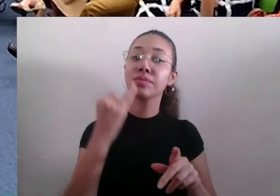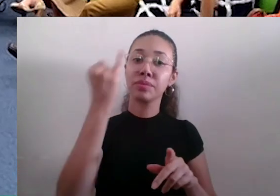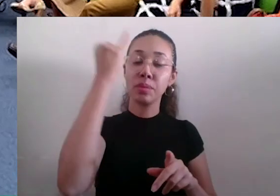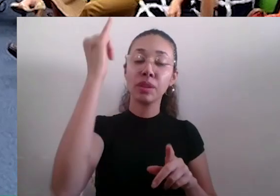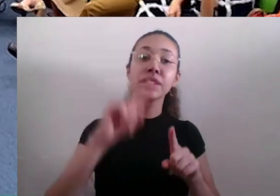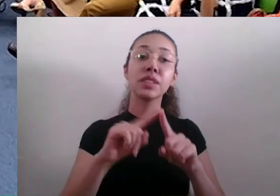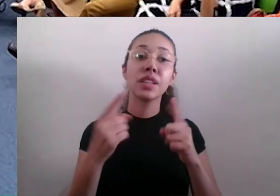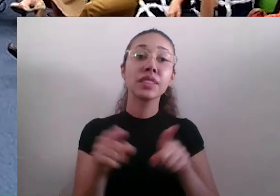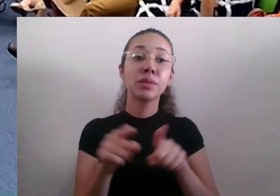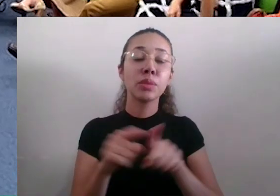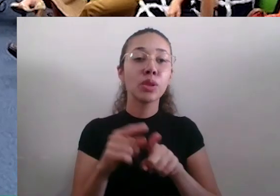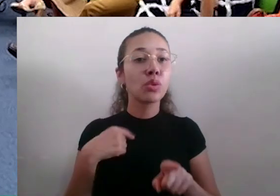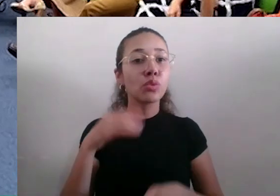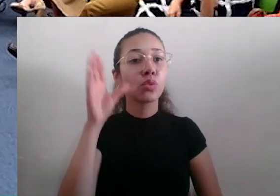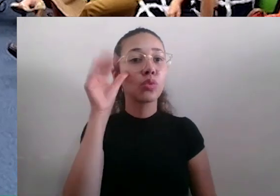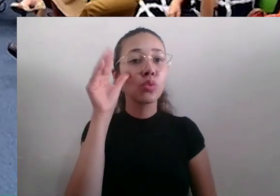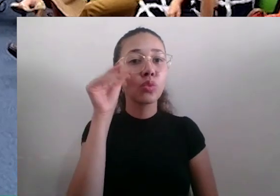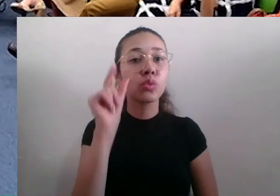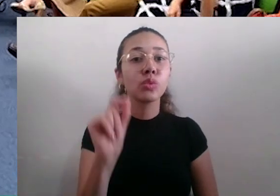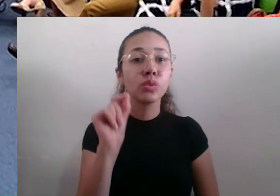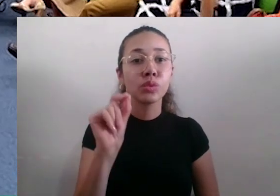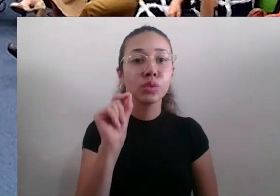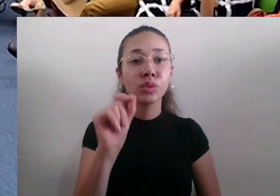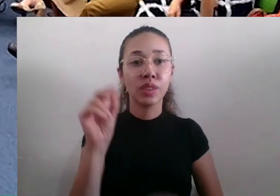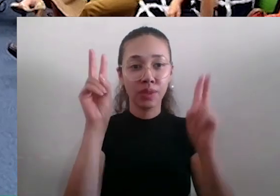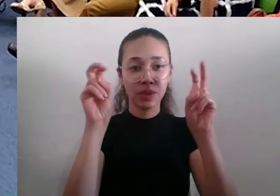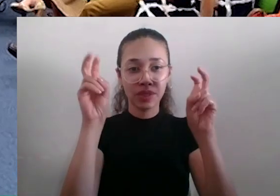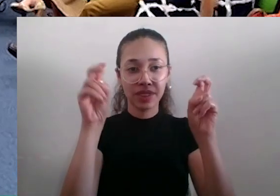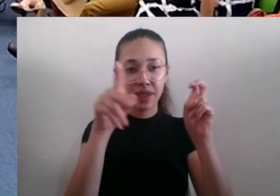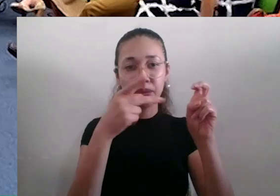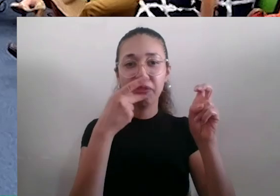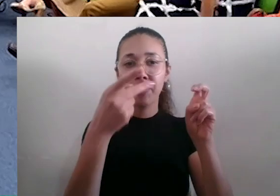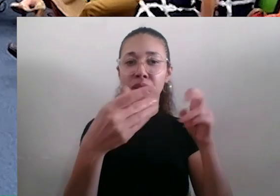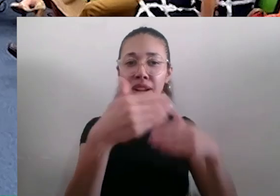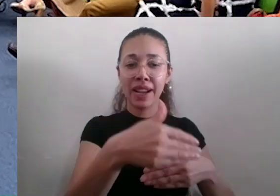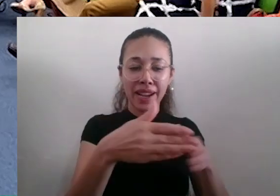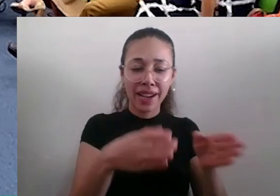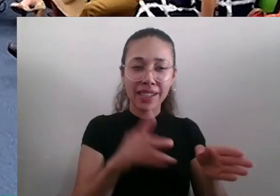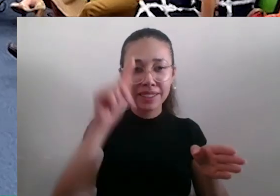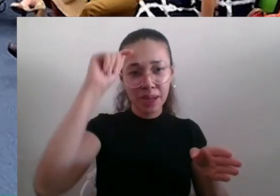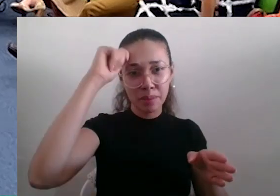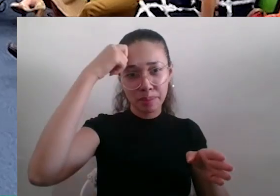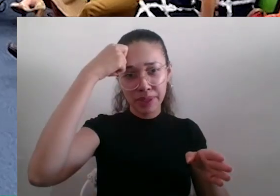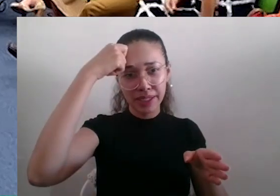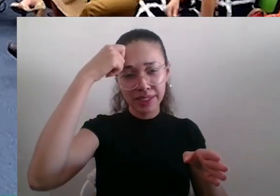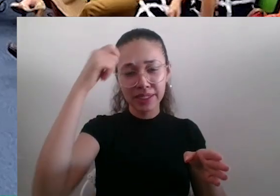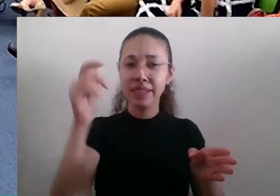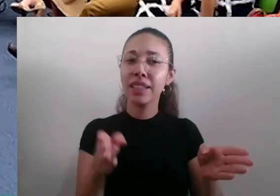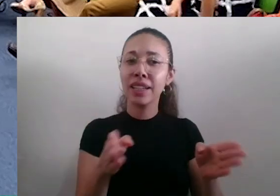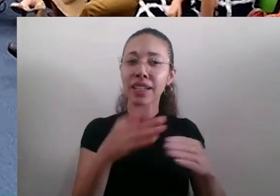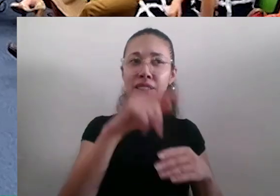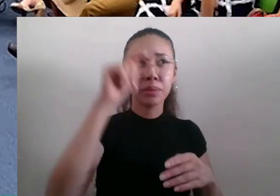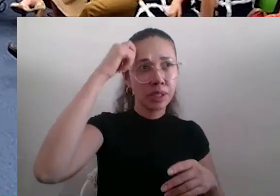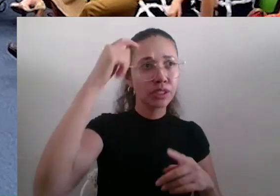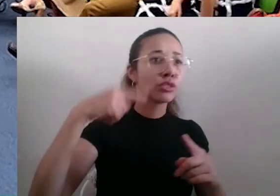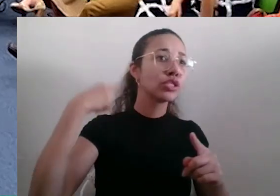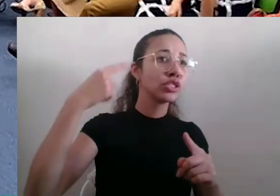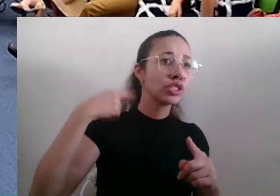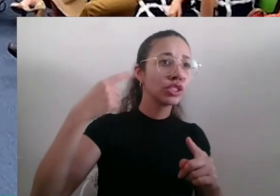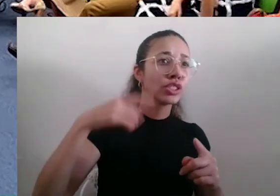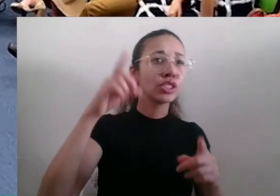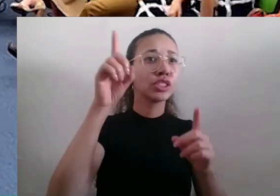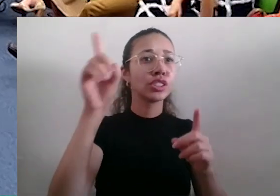eu fiquei curioso com relação a essas caixas pretas que foram apresentadas aqui a caixa preta do direito a caixa preta da